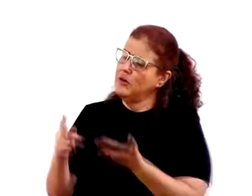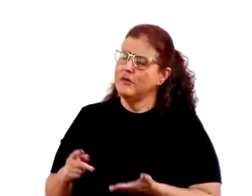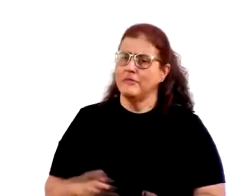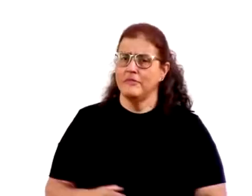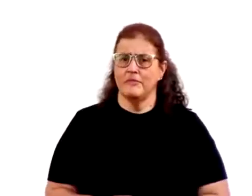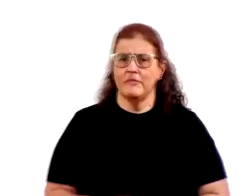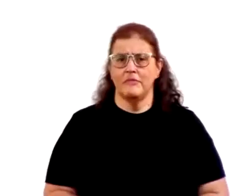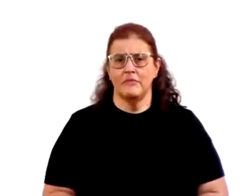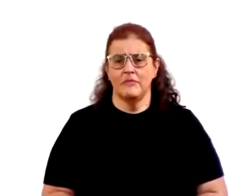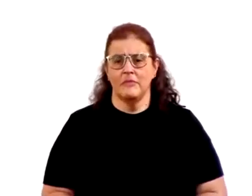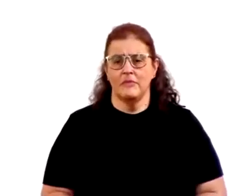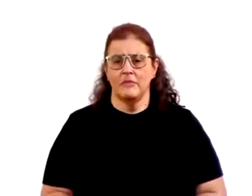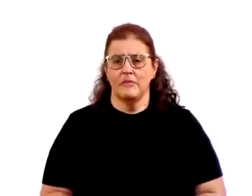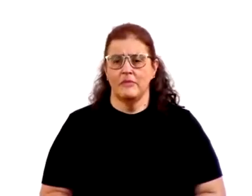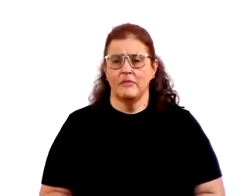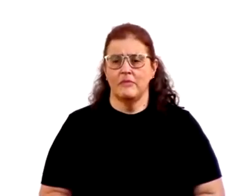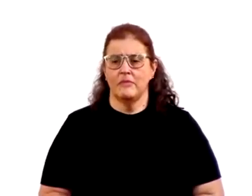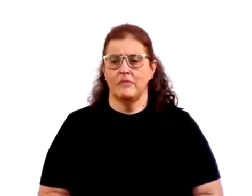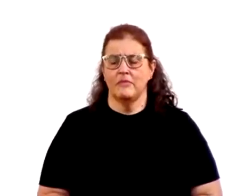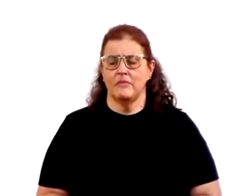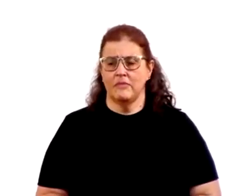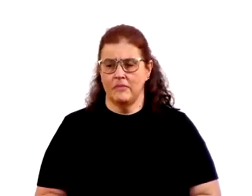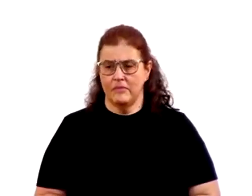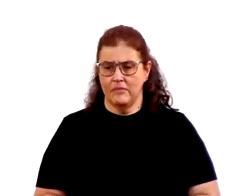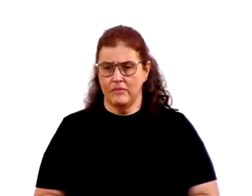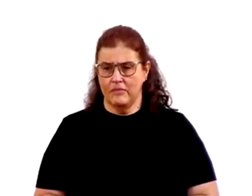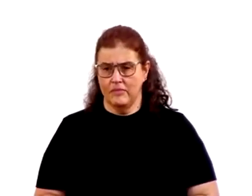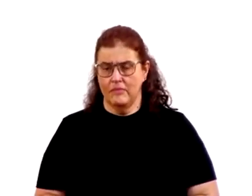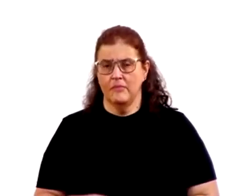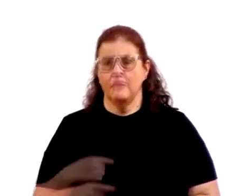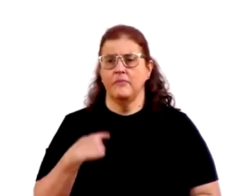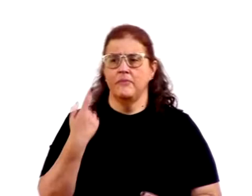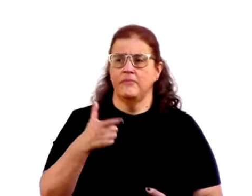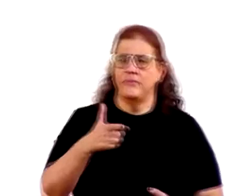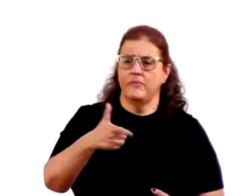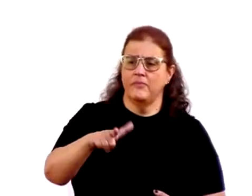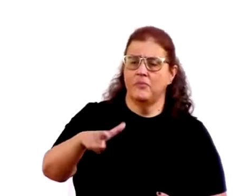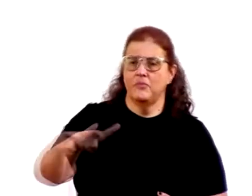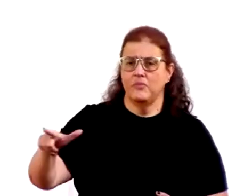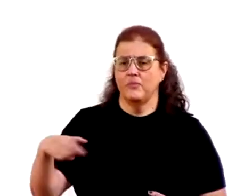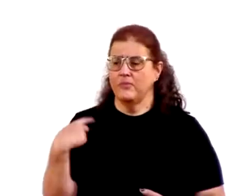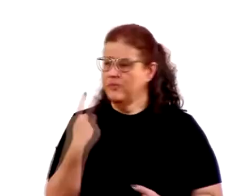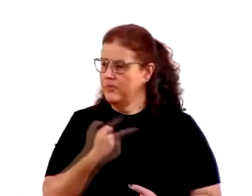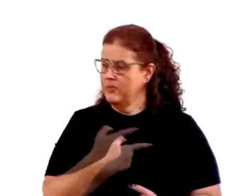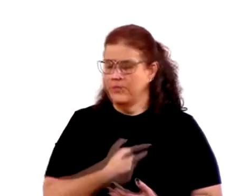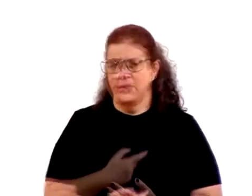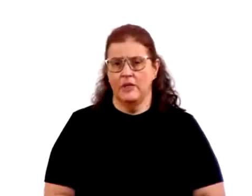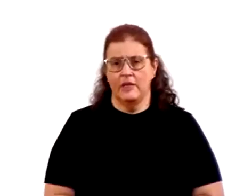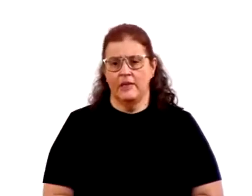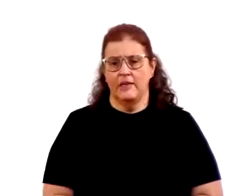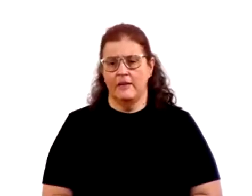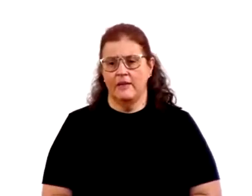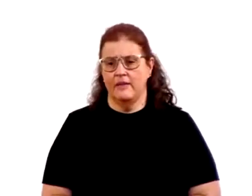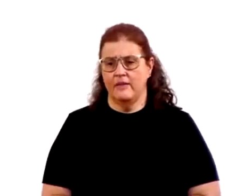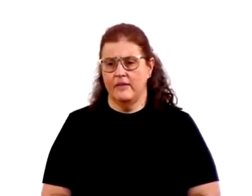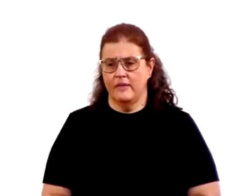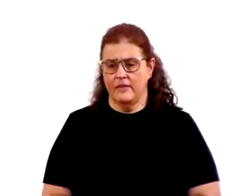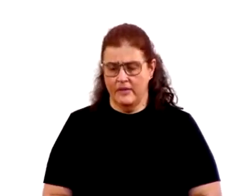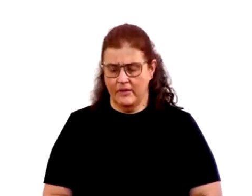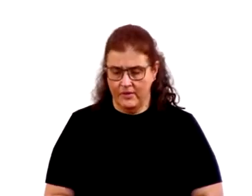engane, tem quem faz, que não haja entre nós alguém que assim o